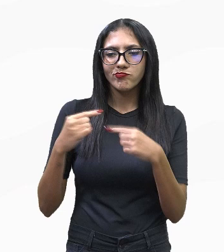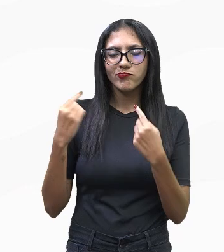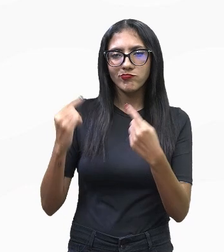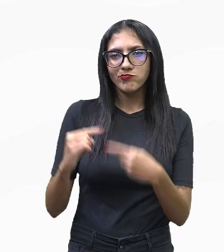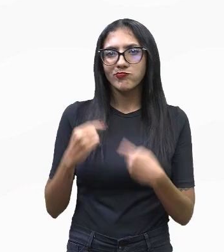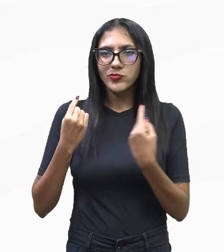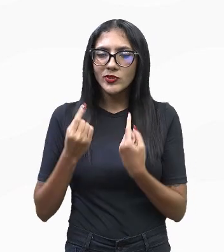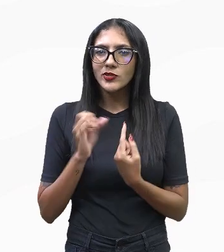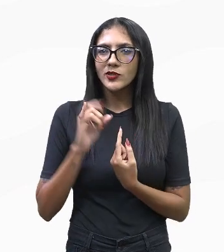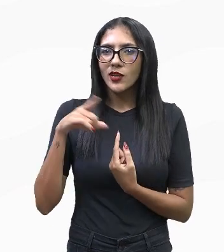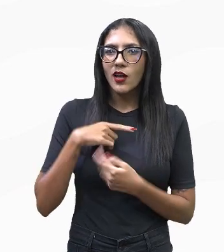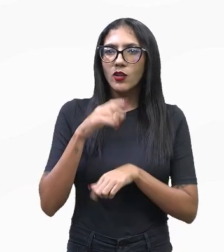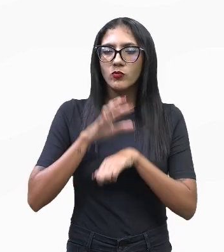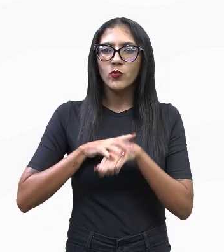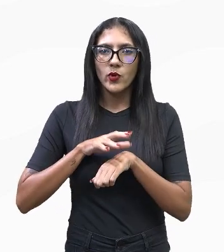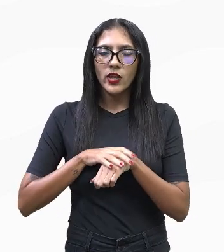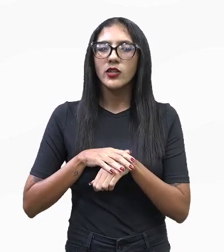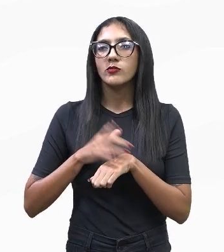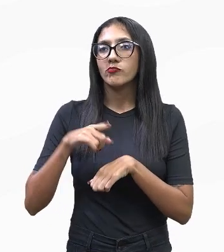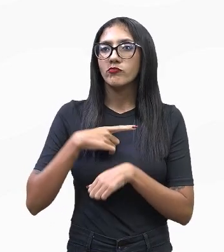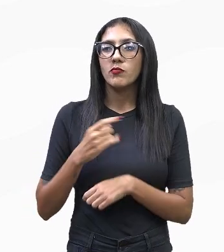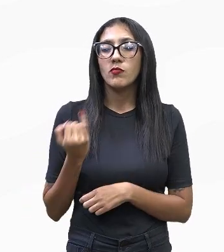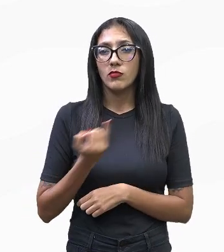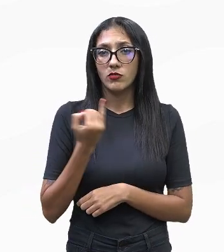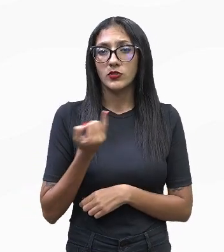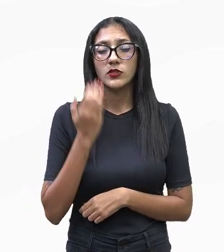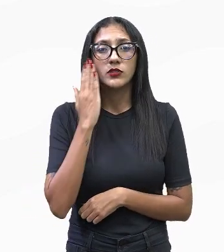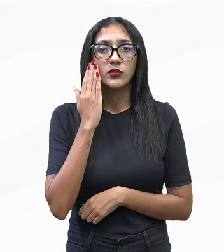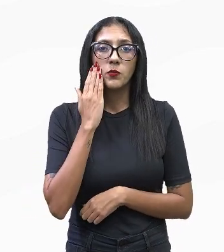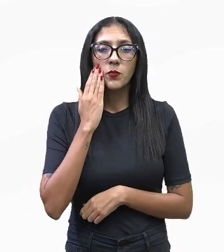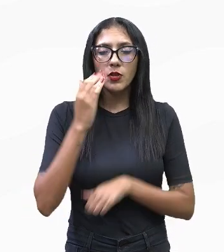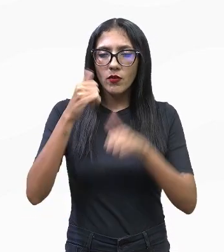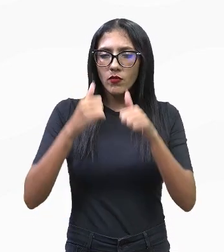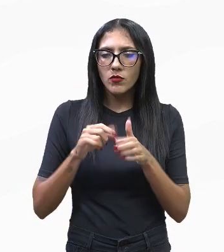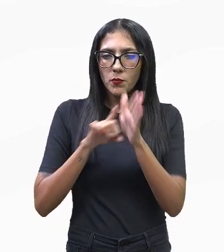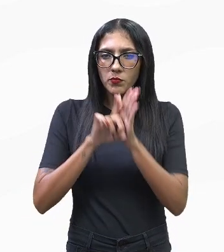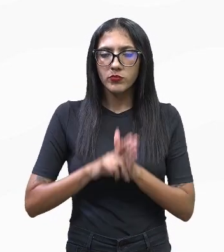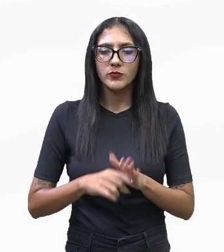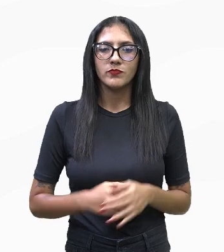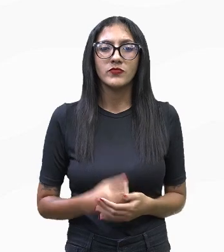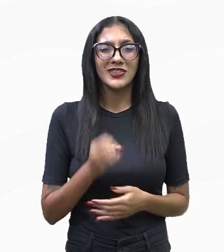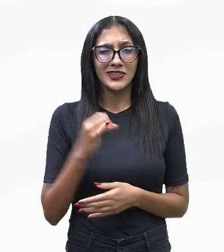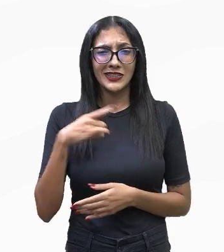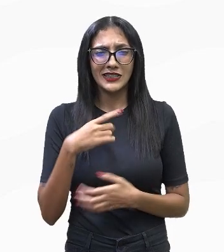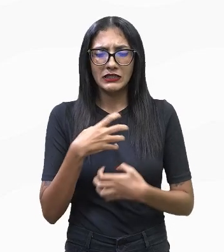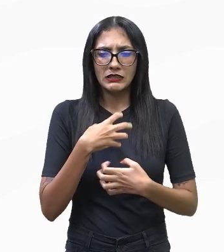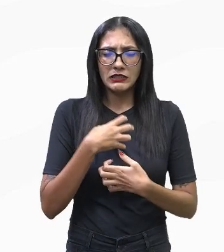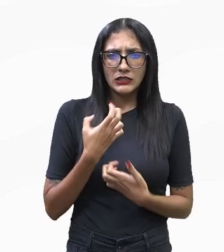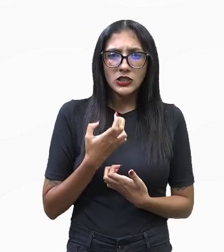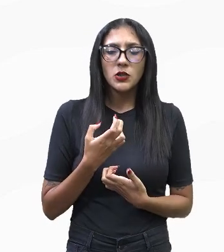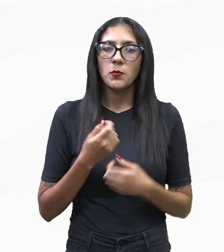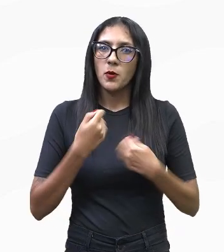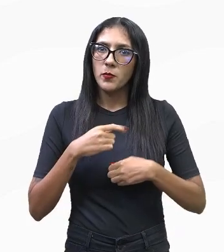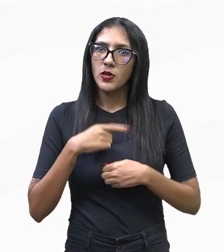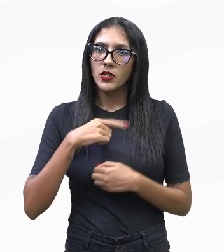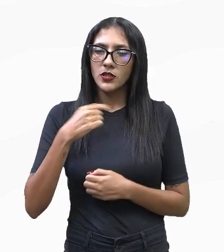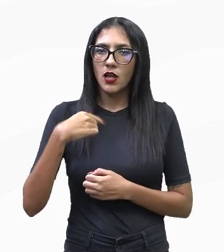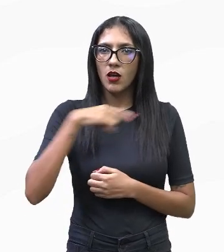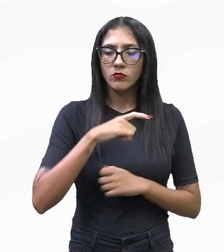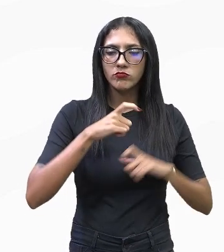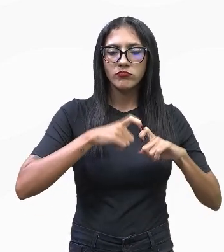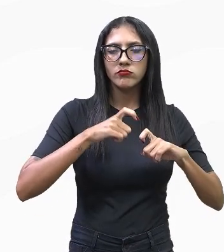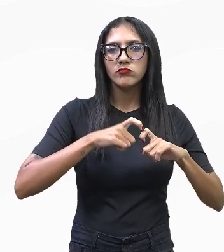esse diagnóstico tão importante sobre o câncer de próstata. Então, na presença de sinais e sintomas, recomenda-se a realização